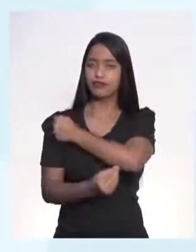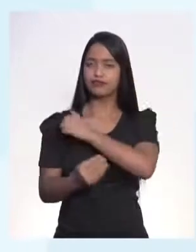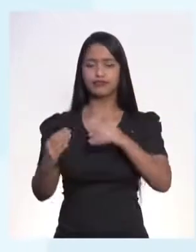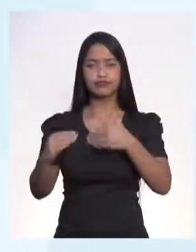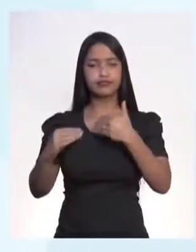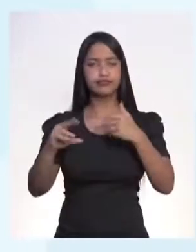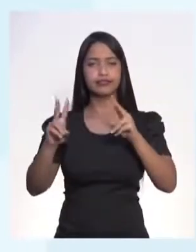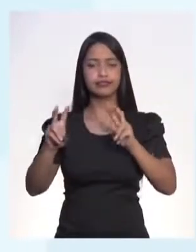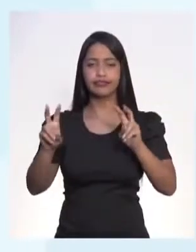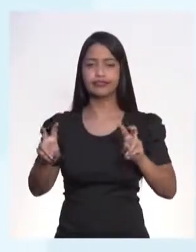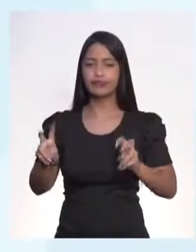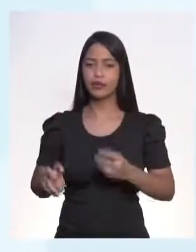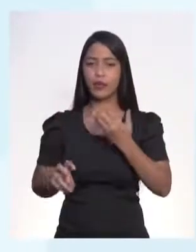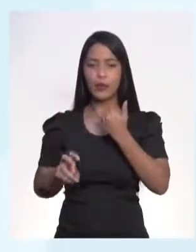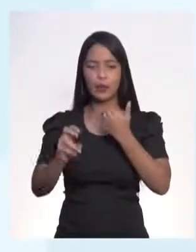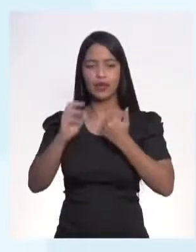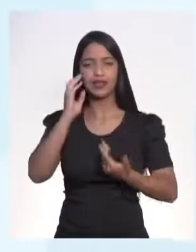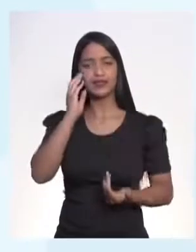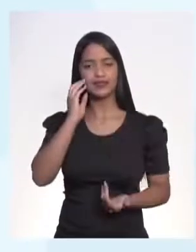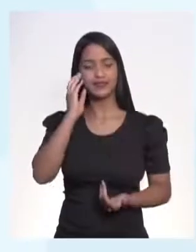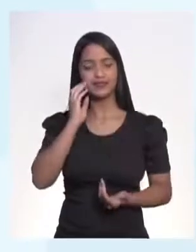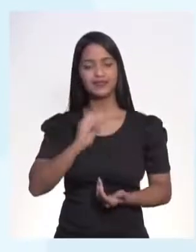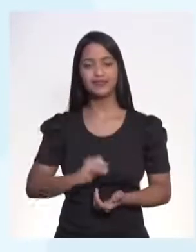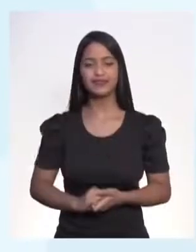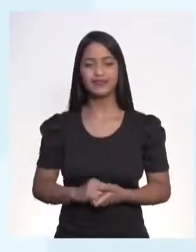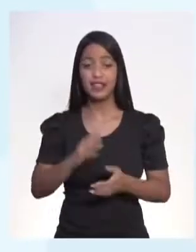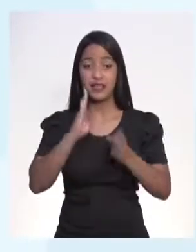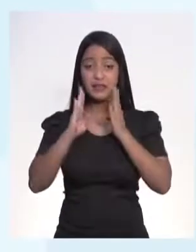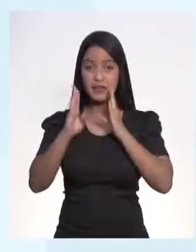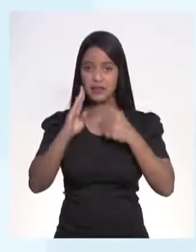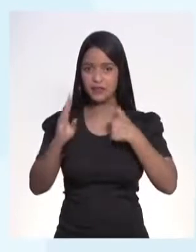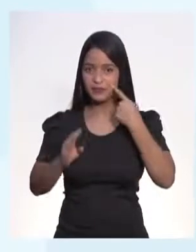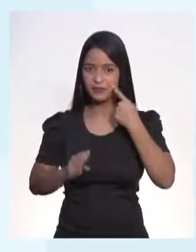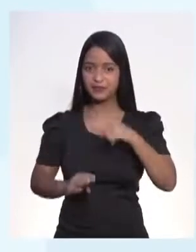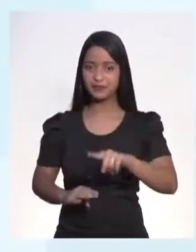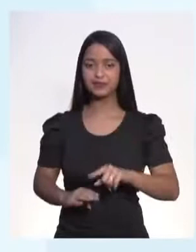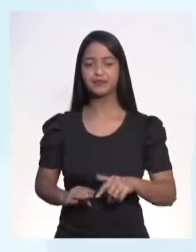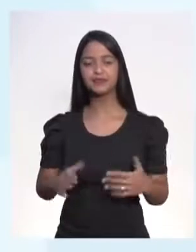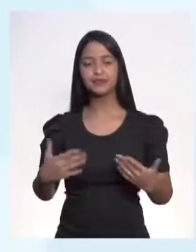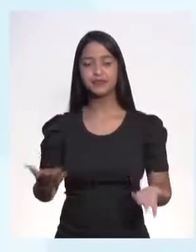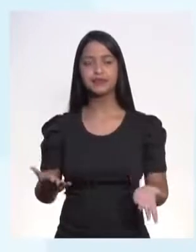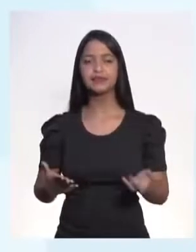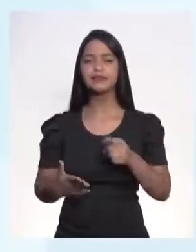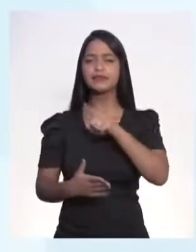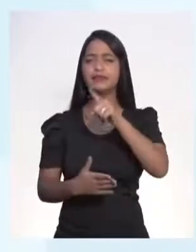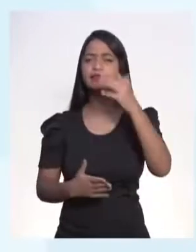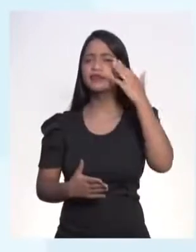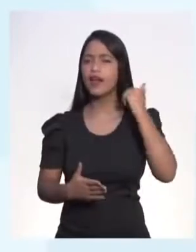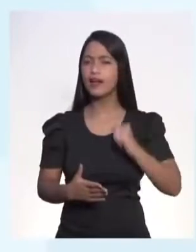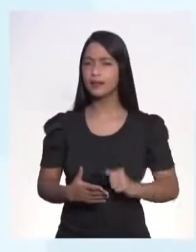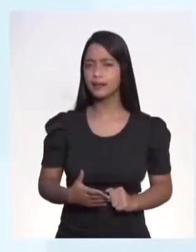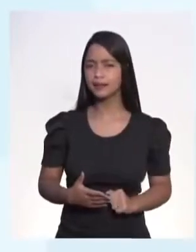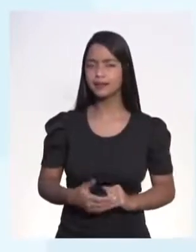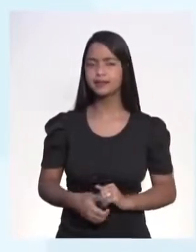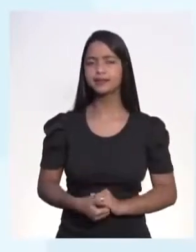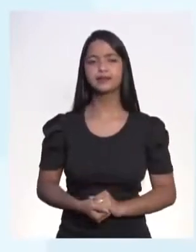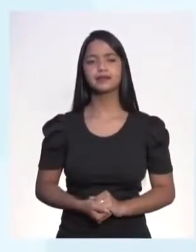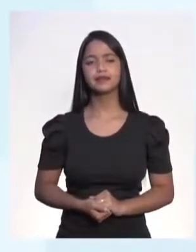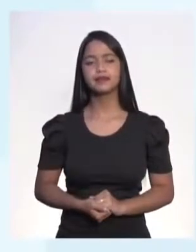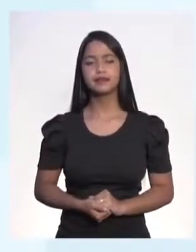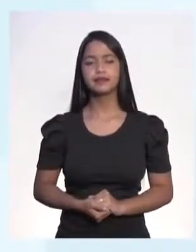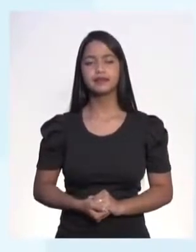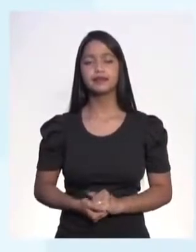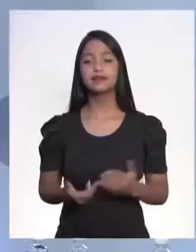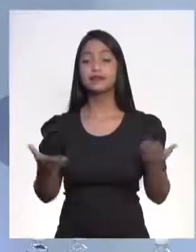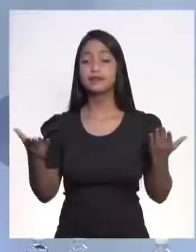comida tô olhando aqui no eu tô olhando aqui no Facebook gente vocês sabem por quê que